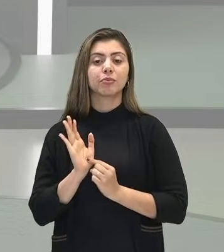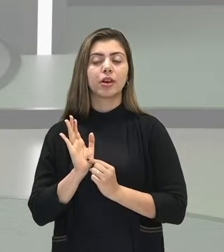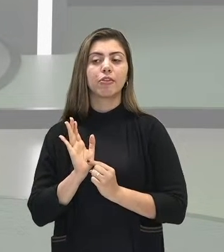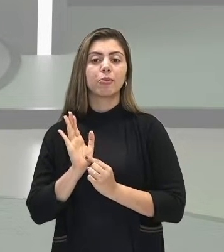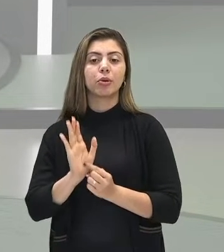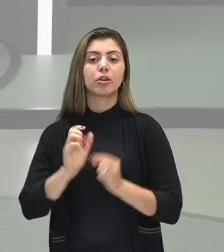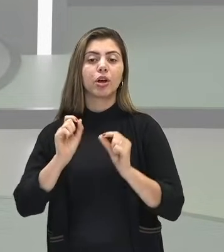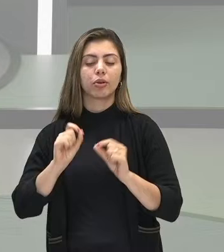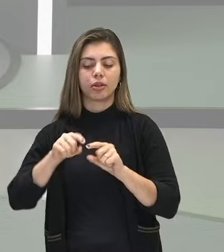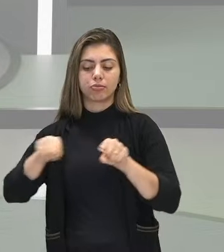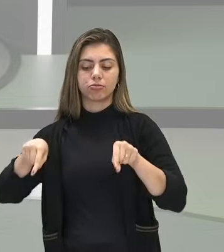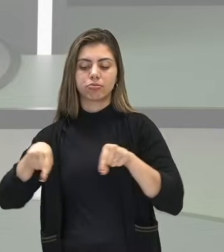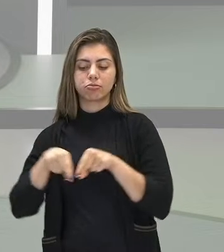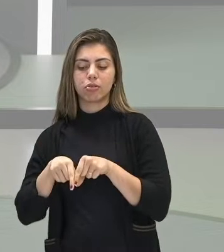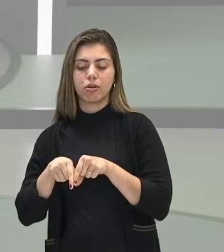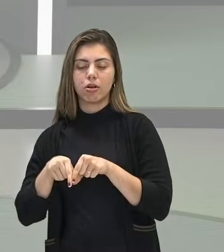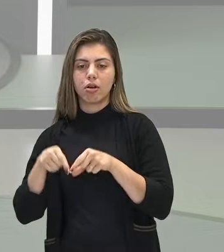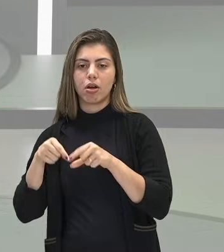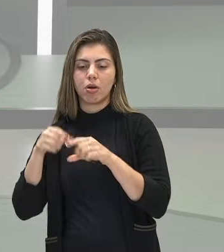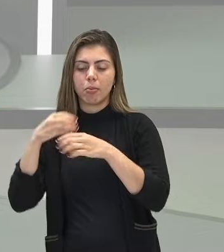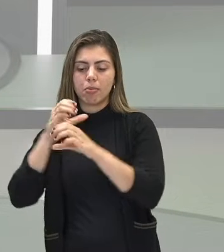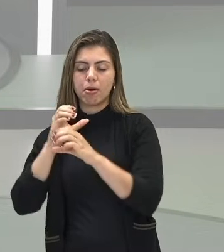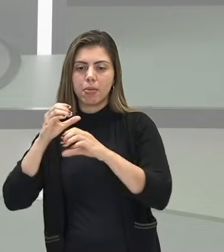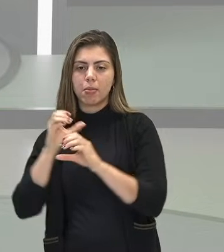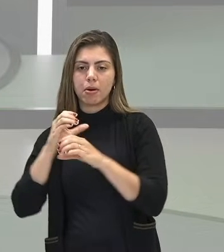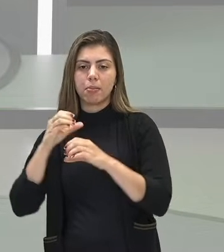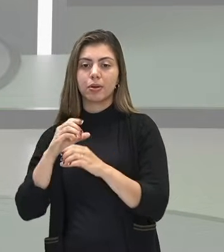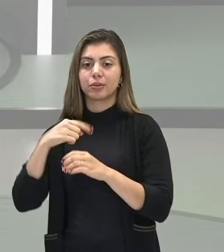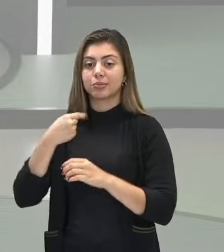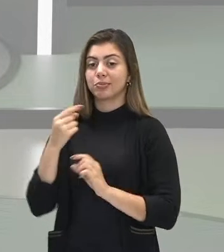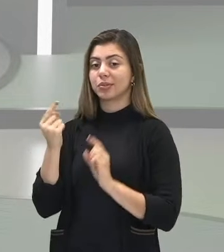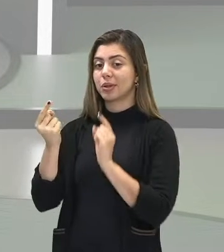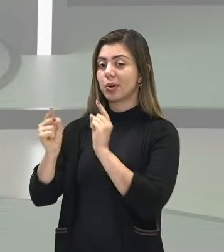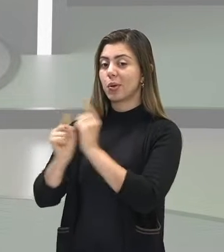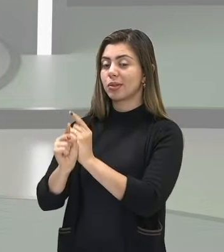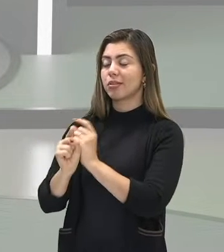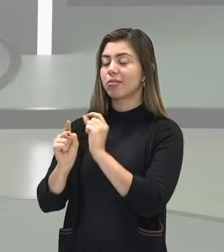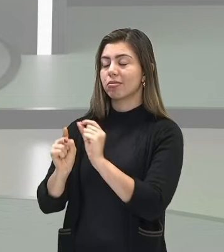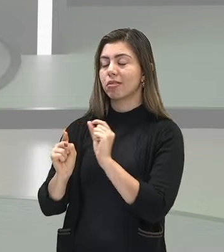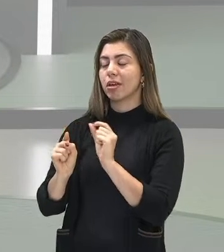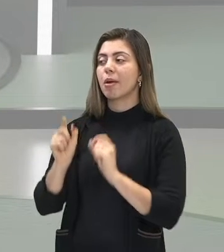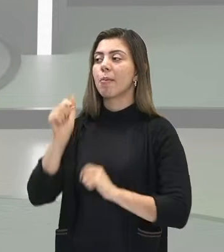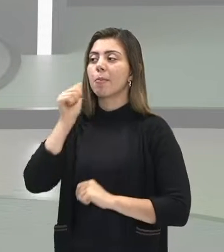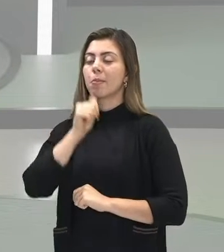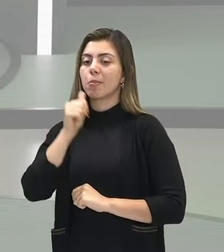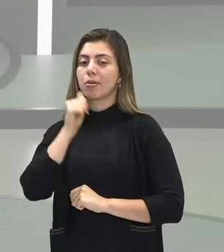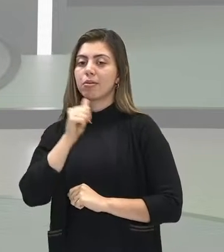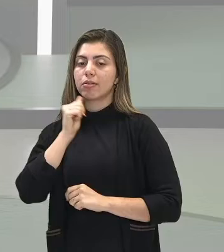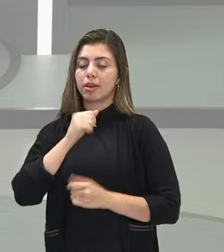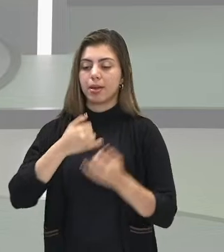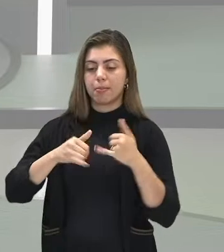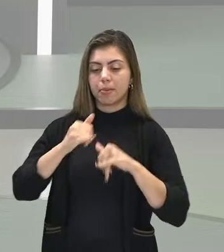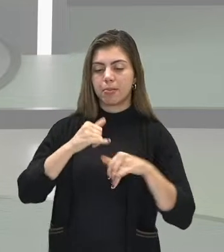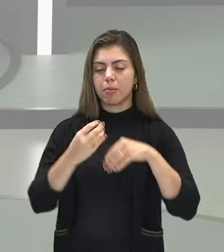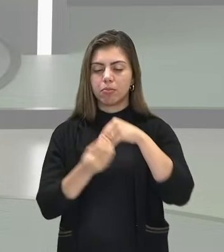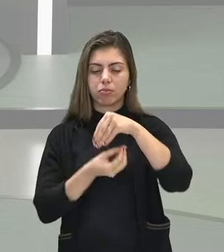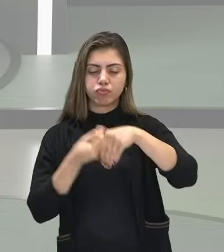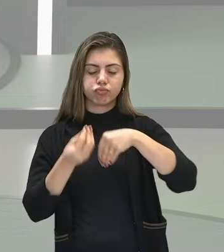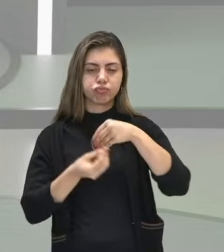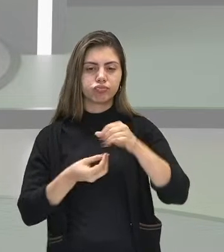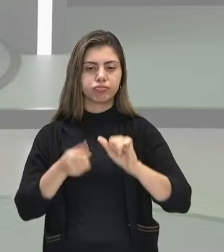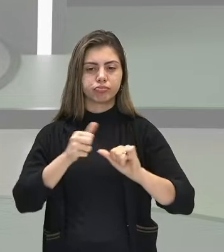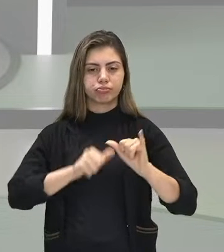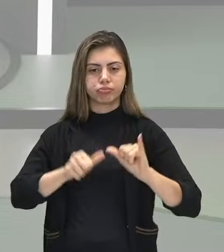laboratório. Lá, nós vamos encontrar a quimiquinha fazendo uma reação química. E aí,